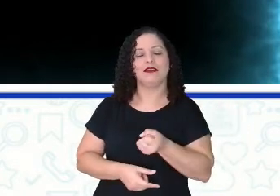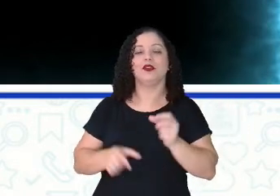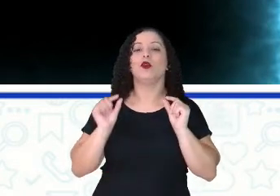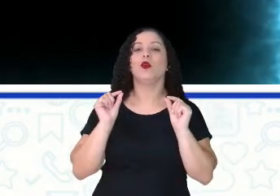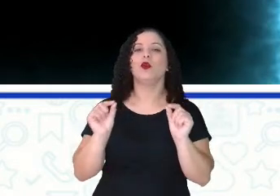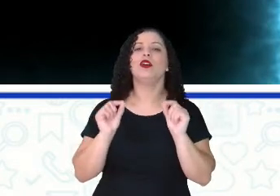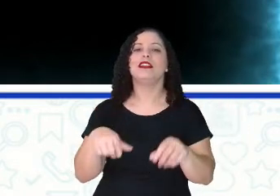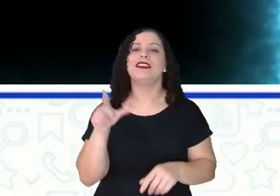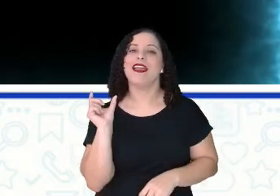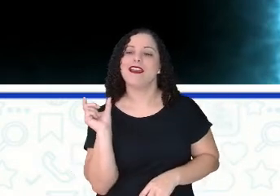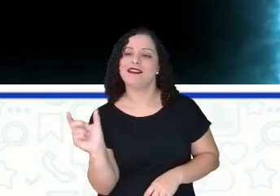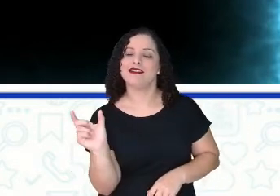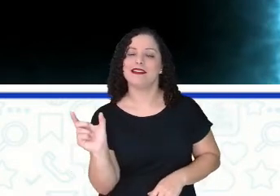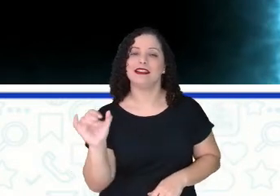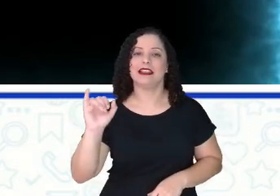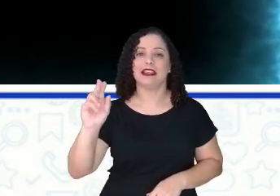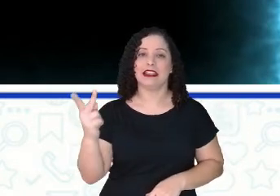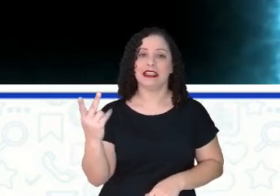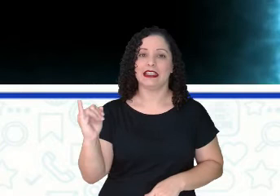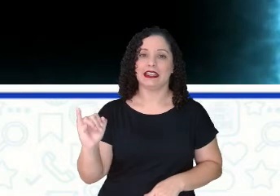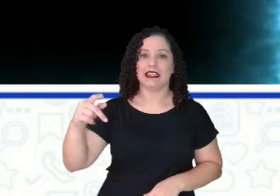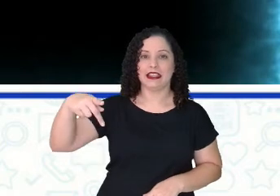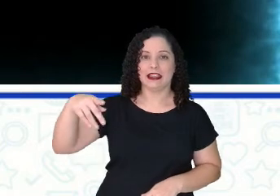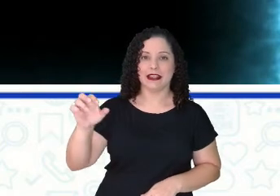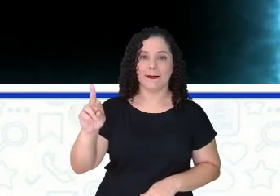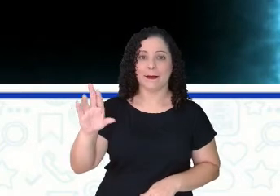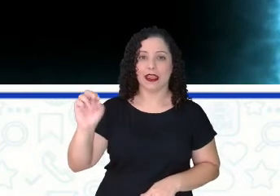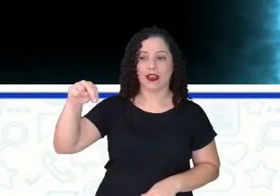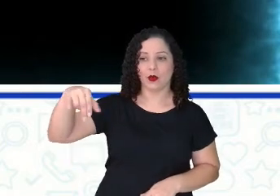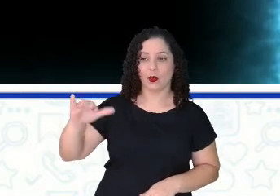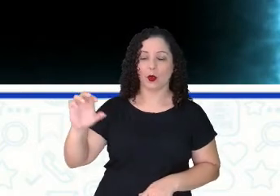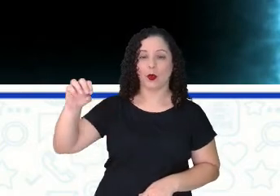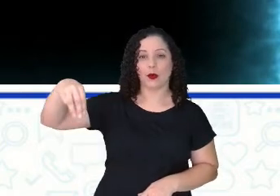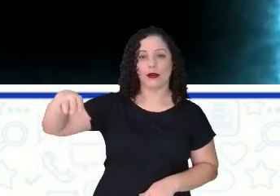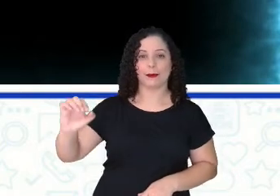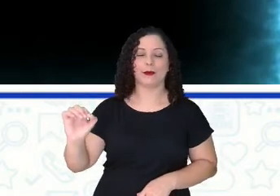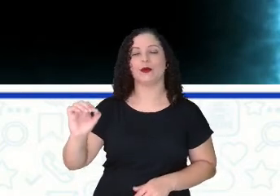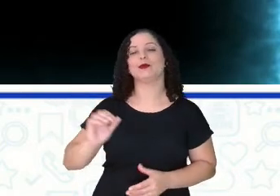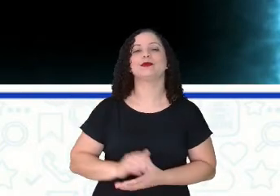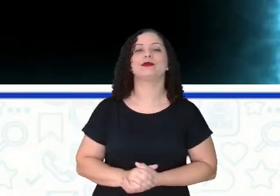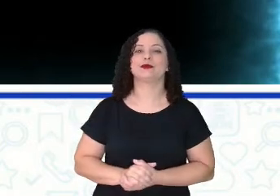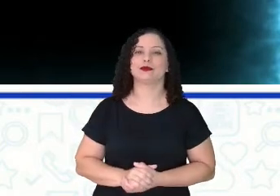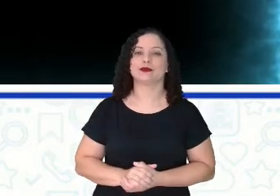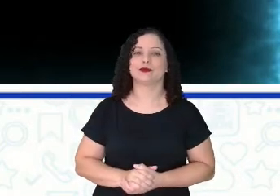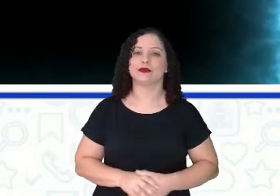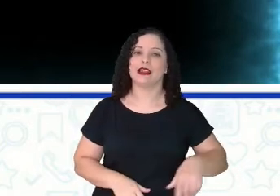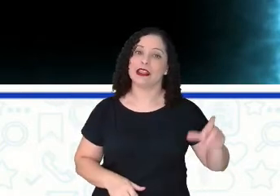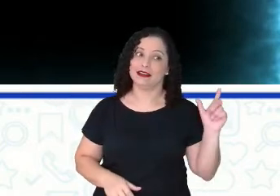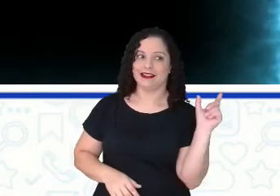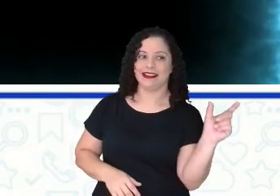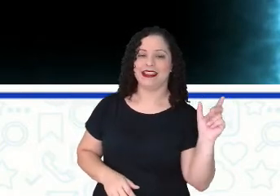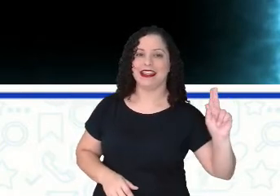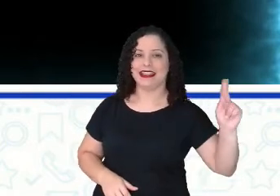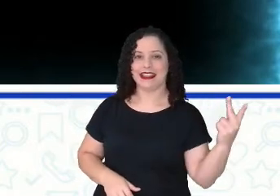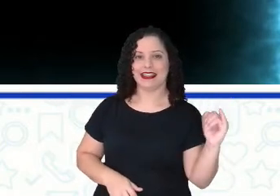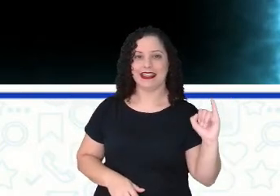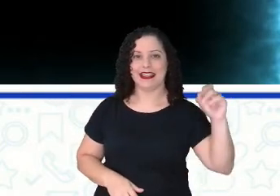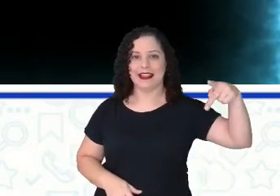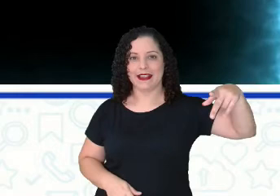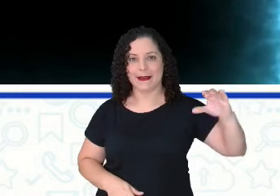Eu falei para vocês que os hipônimos é aquelas subclasses que estão, não